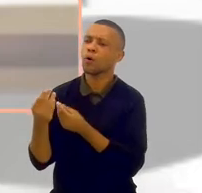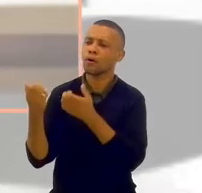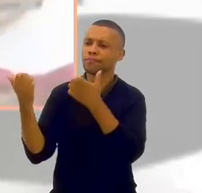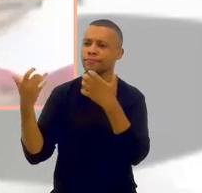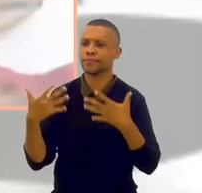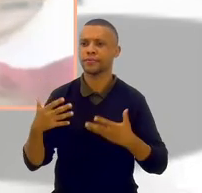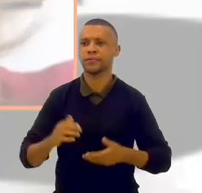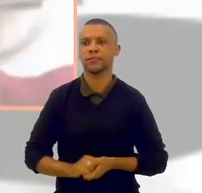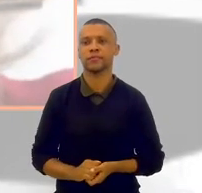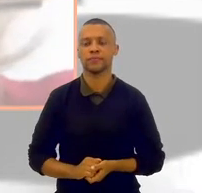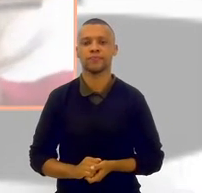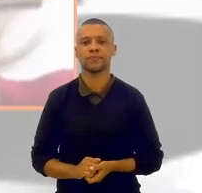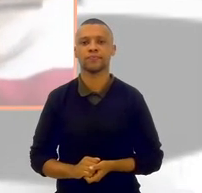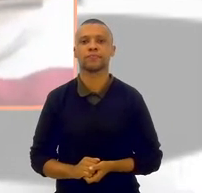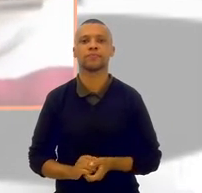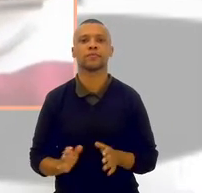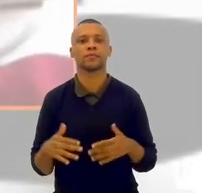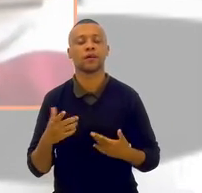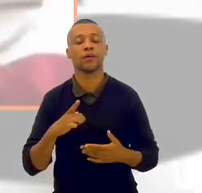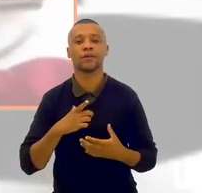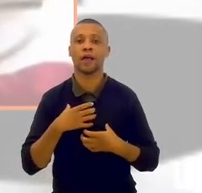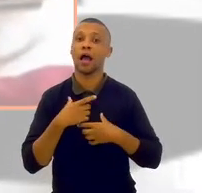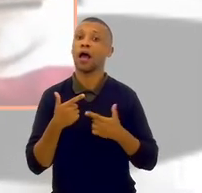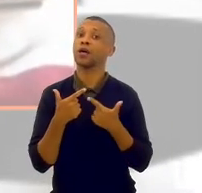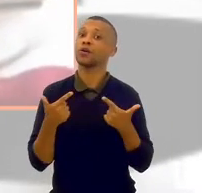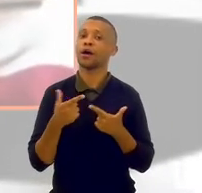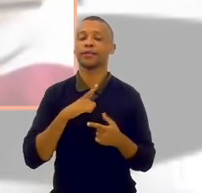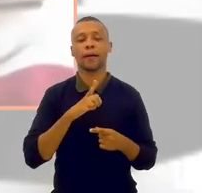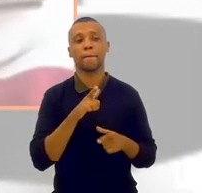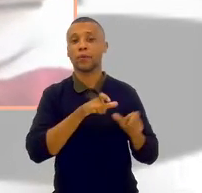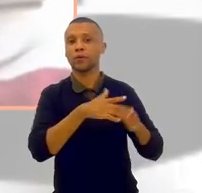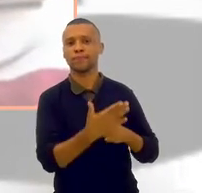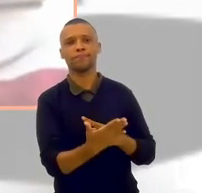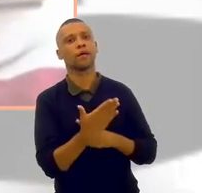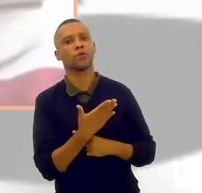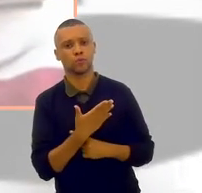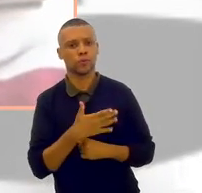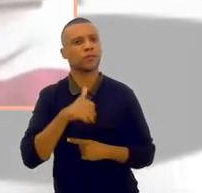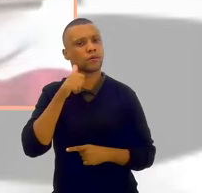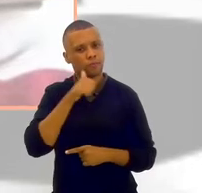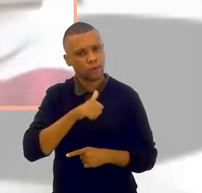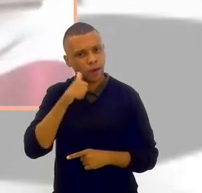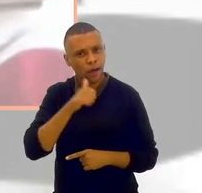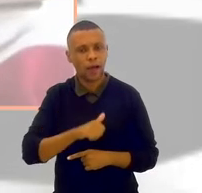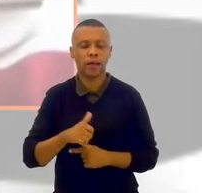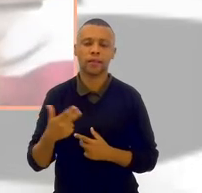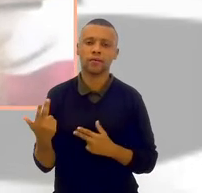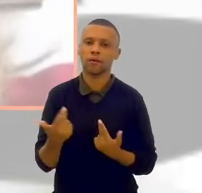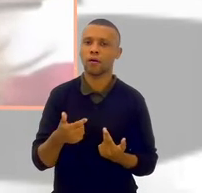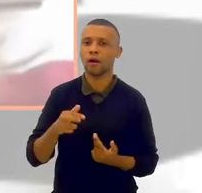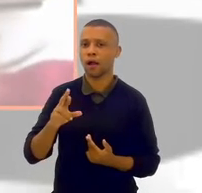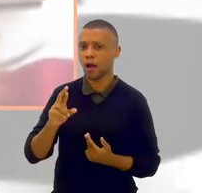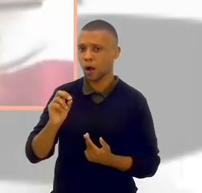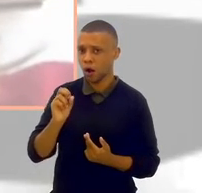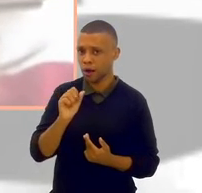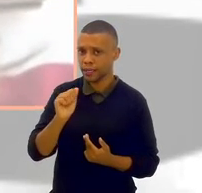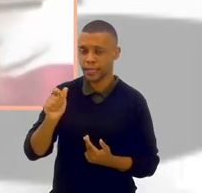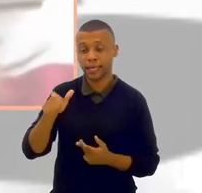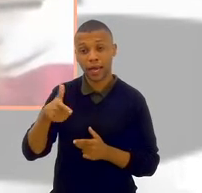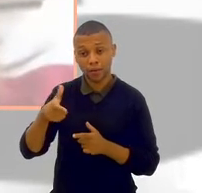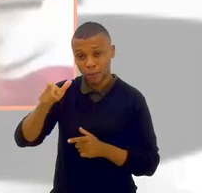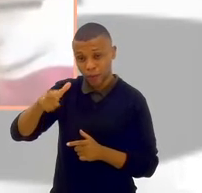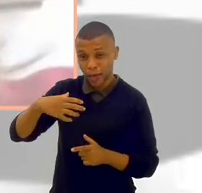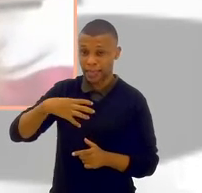que era isso? Eu tinha a felicidade de ter ajudantes, né, mulheres. Tinha a Dona Rosa, que era uma